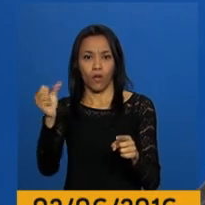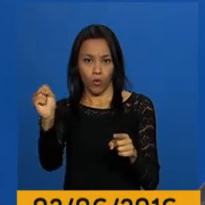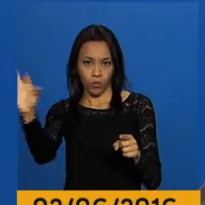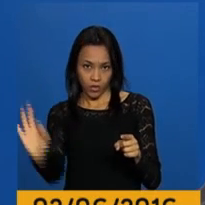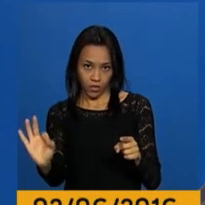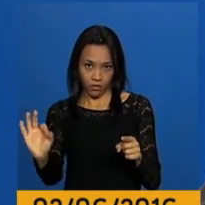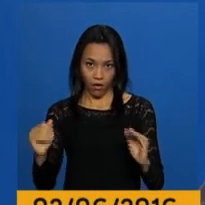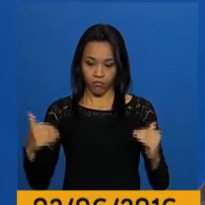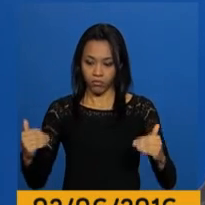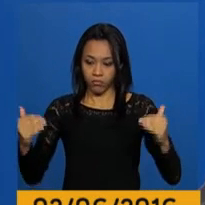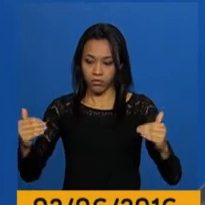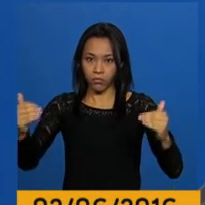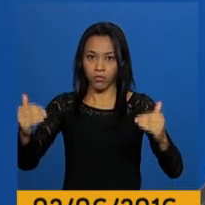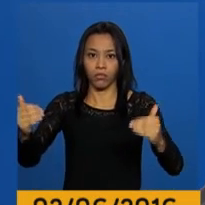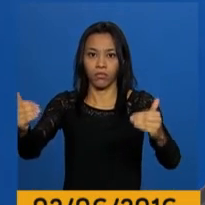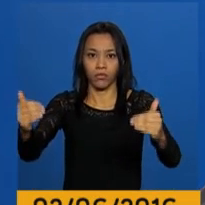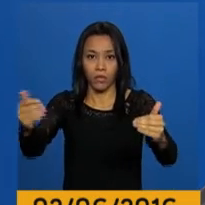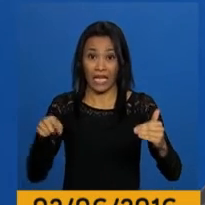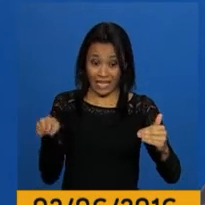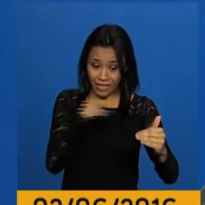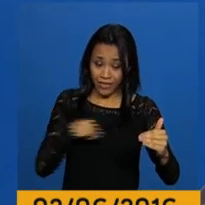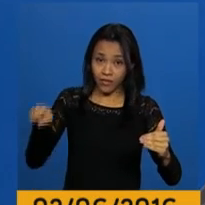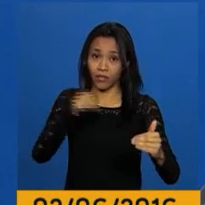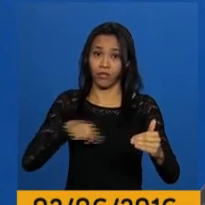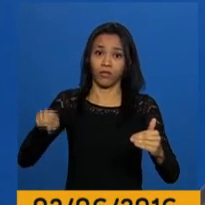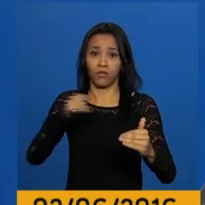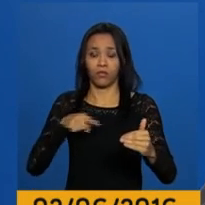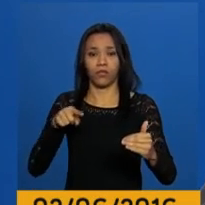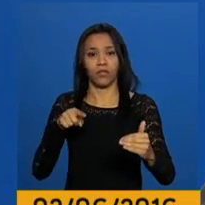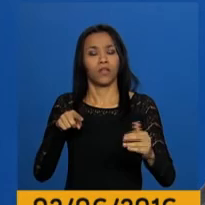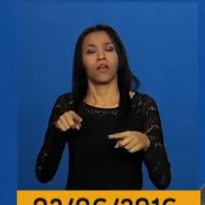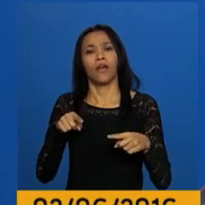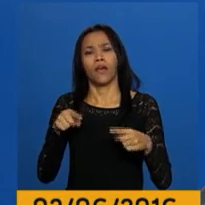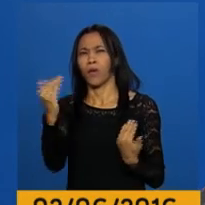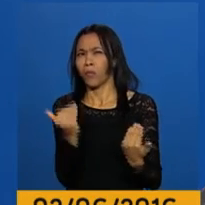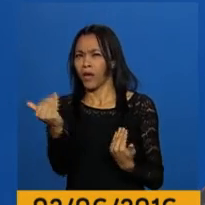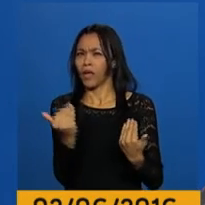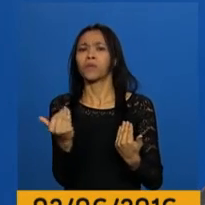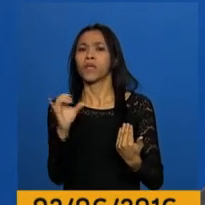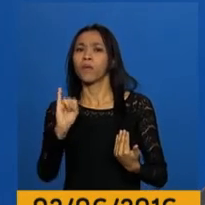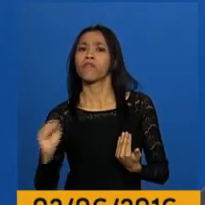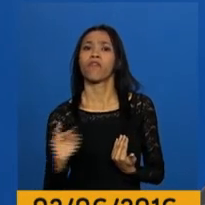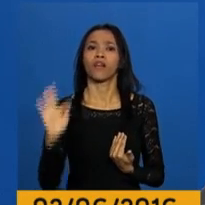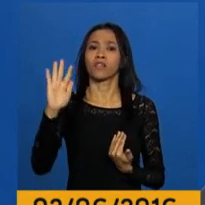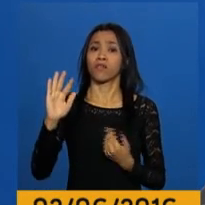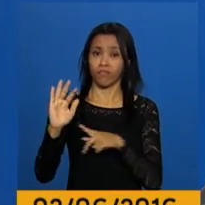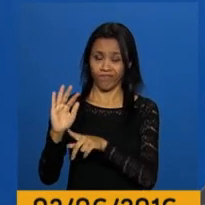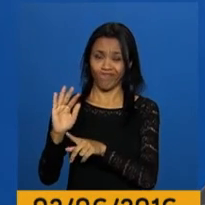9,8%. Este impacto, né, comparado com a inflação, é bem